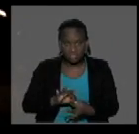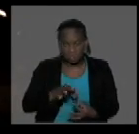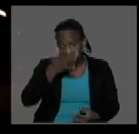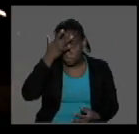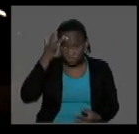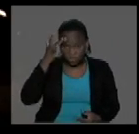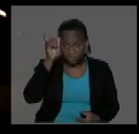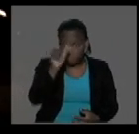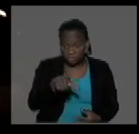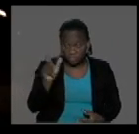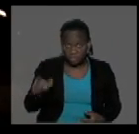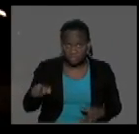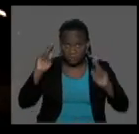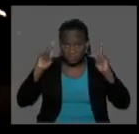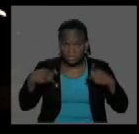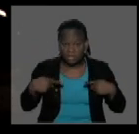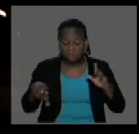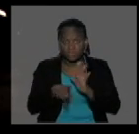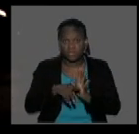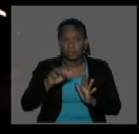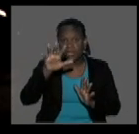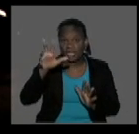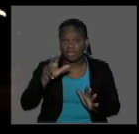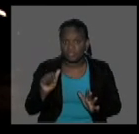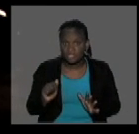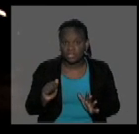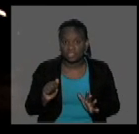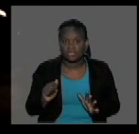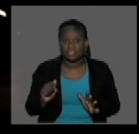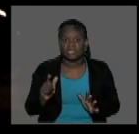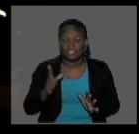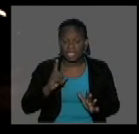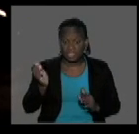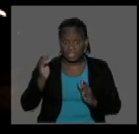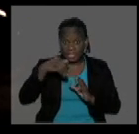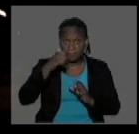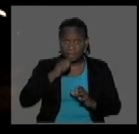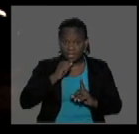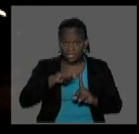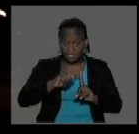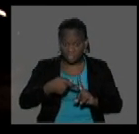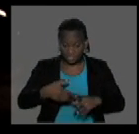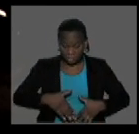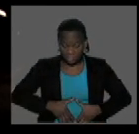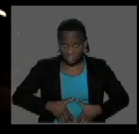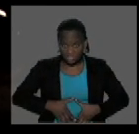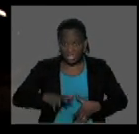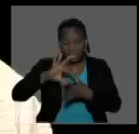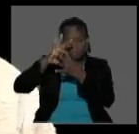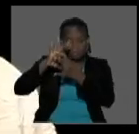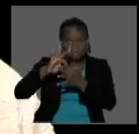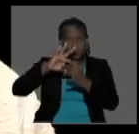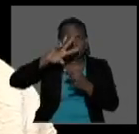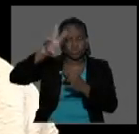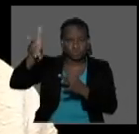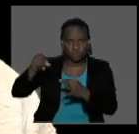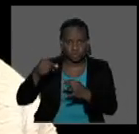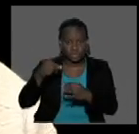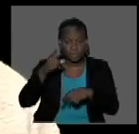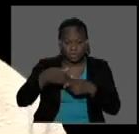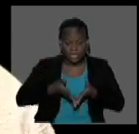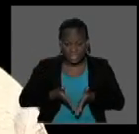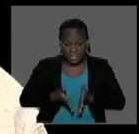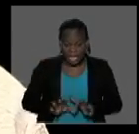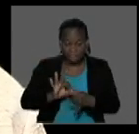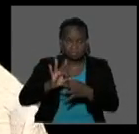O ser humano, do ponto de vista das culturas africanas, quando está no ventre da mãe, ele está ligado ao todo. Quando ele nasce, ele